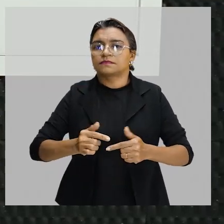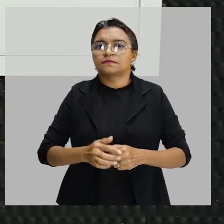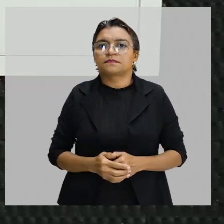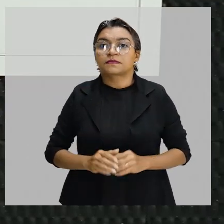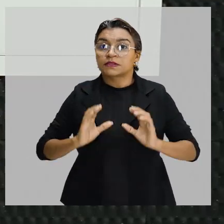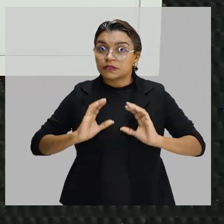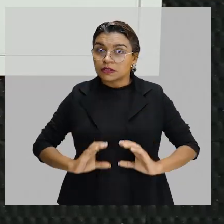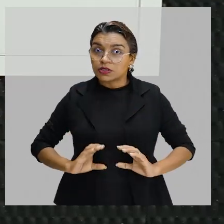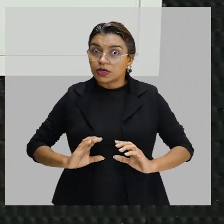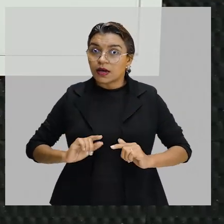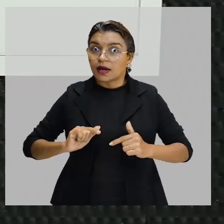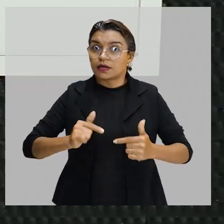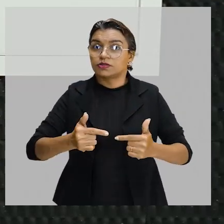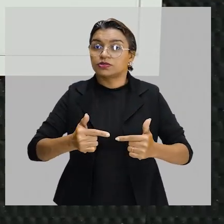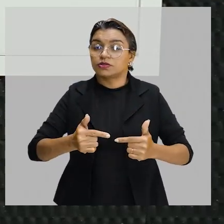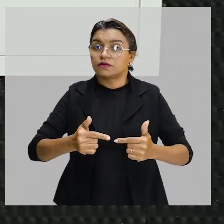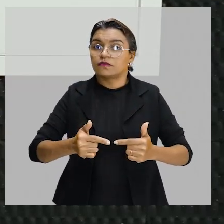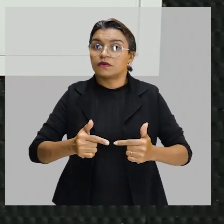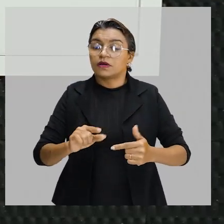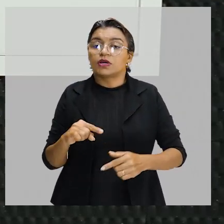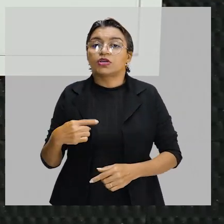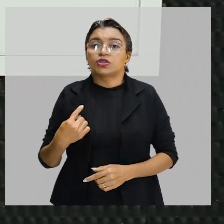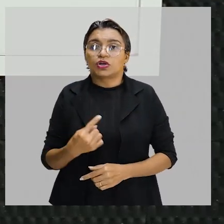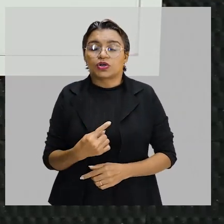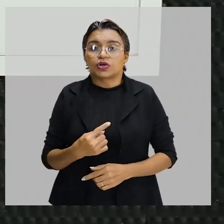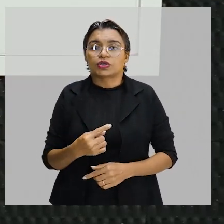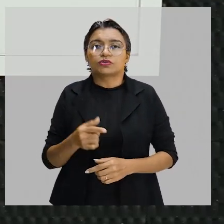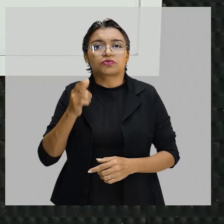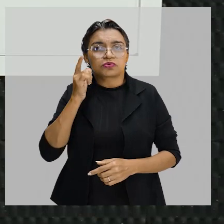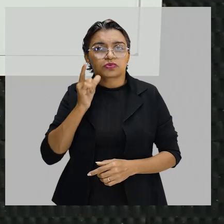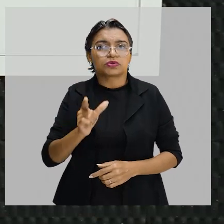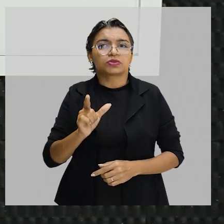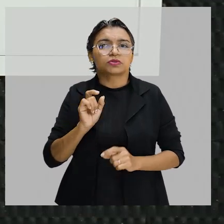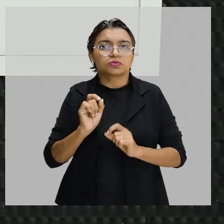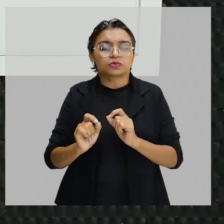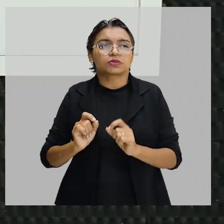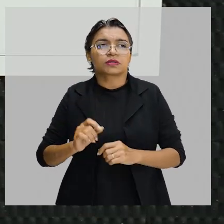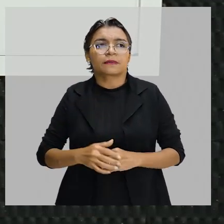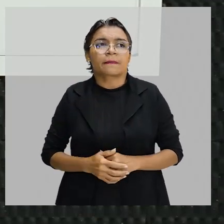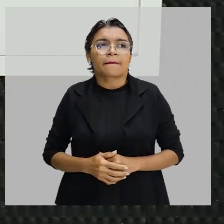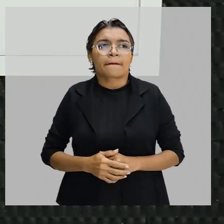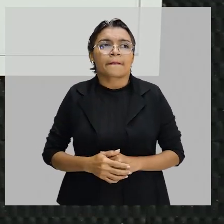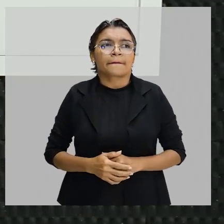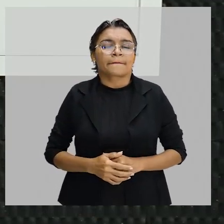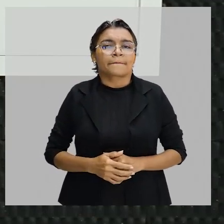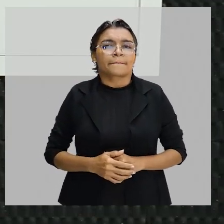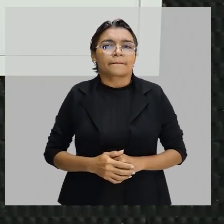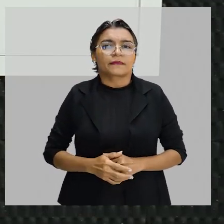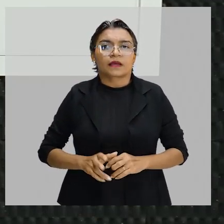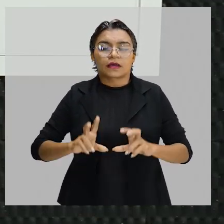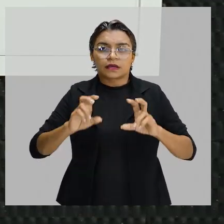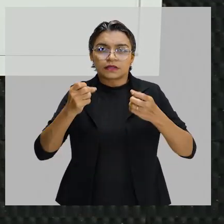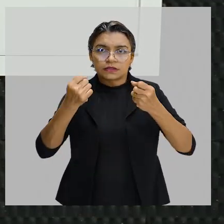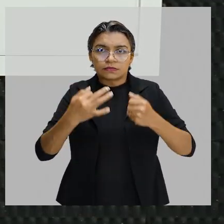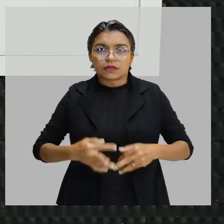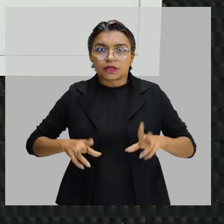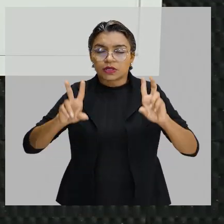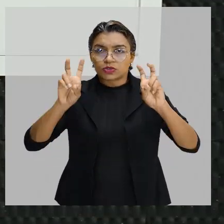cidadania ativa que nós vamos conseguir tratar da